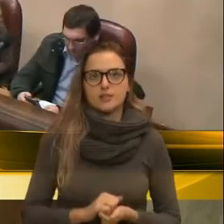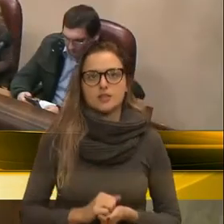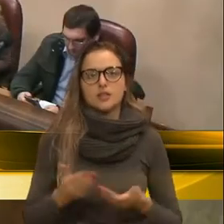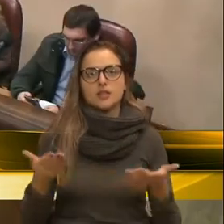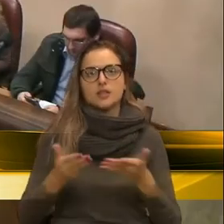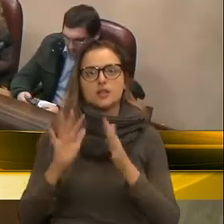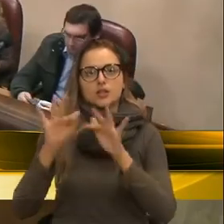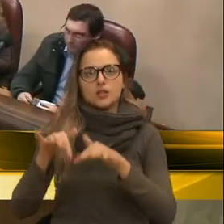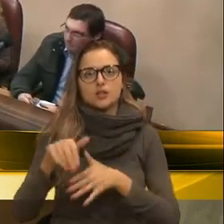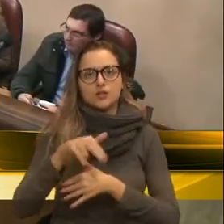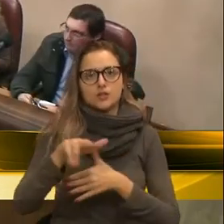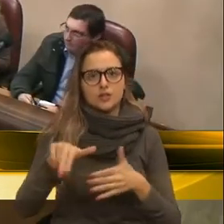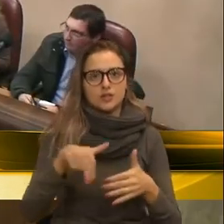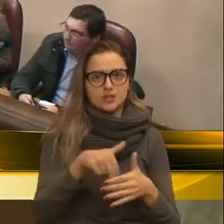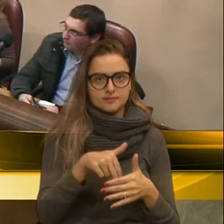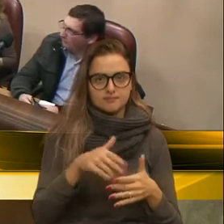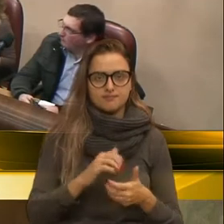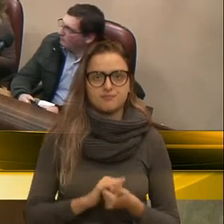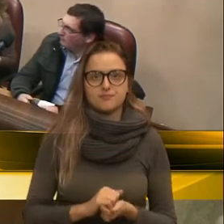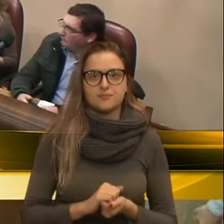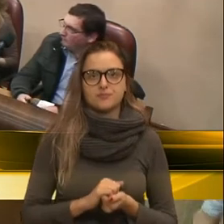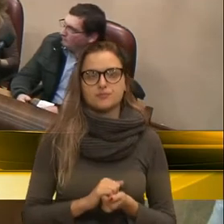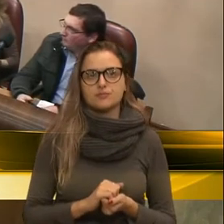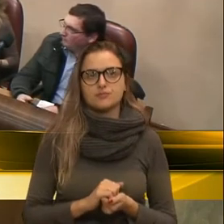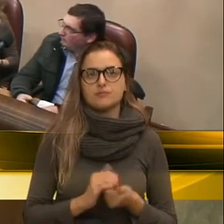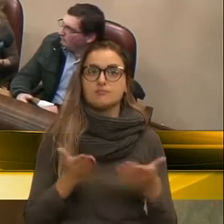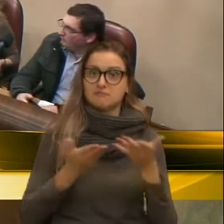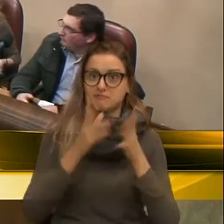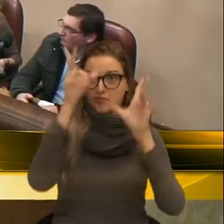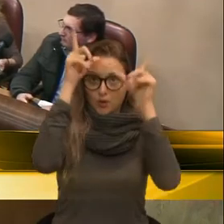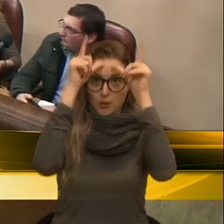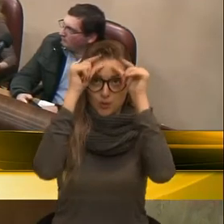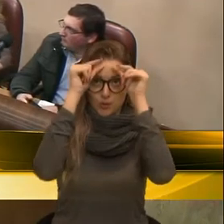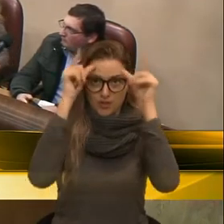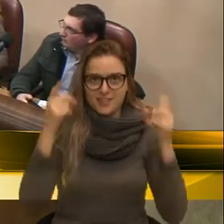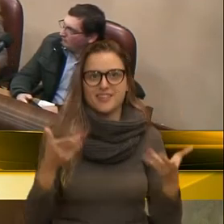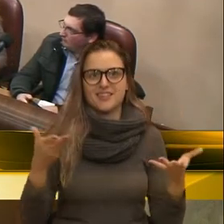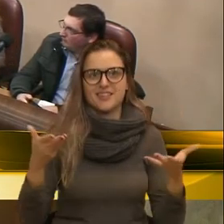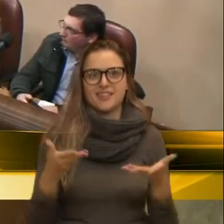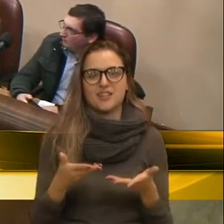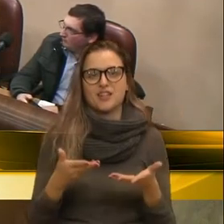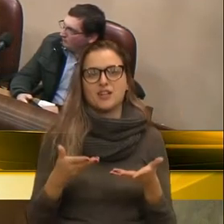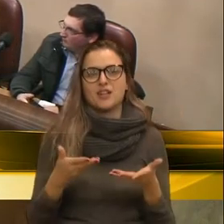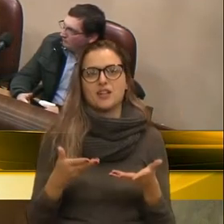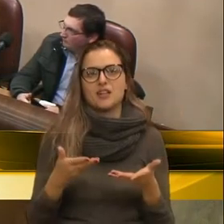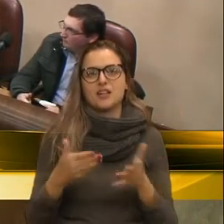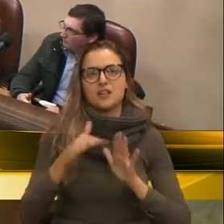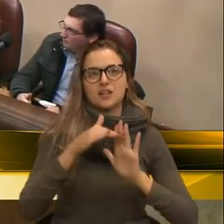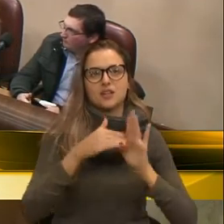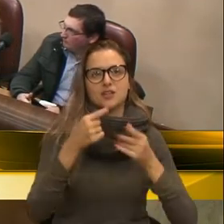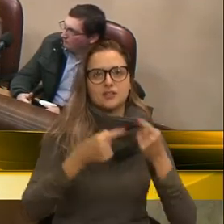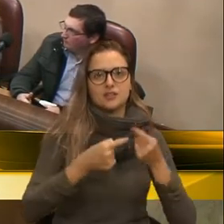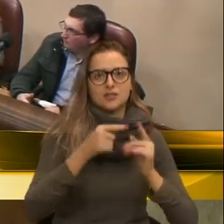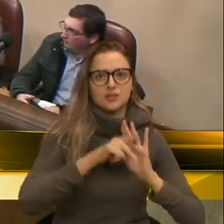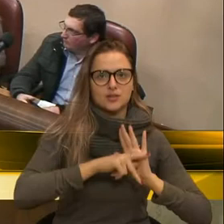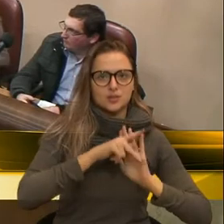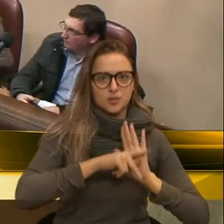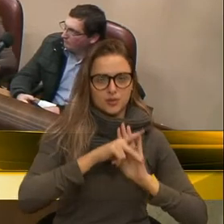Está encerrado o grande expediente. Finalmente, passemos à ordem do dia.